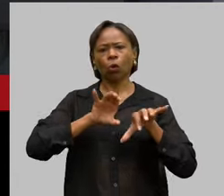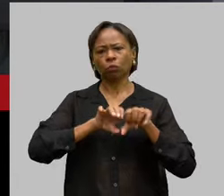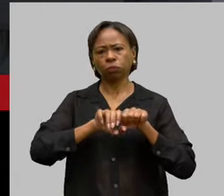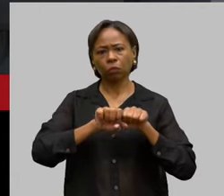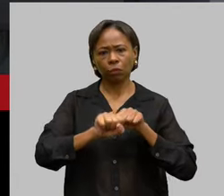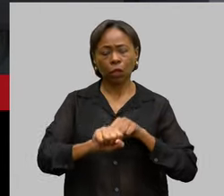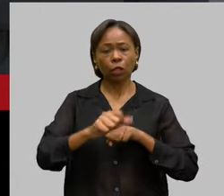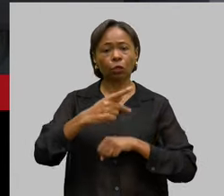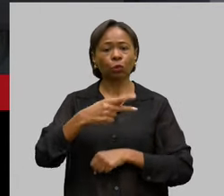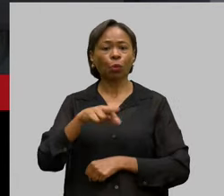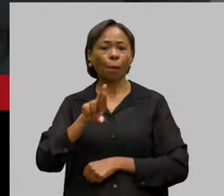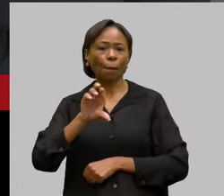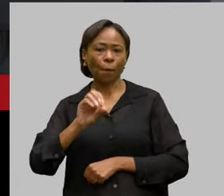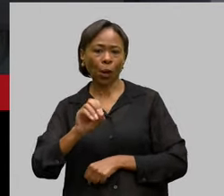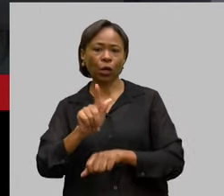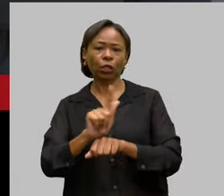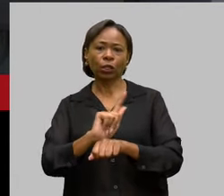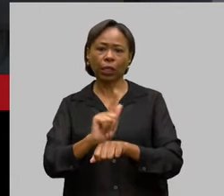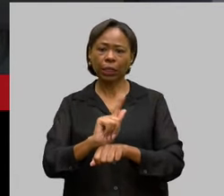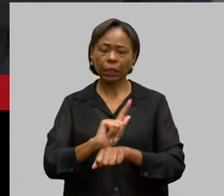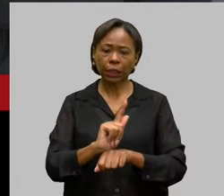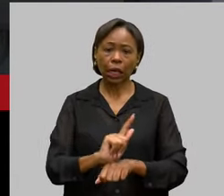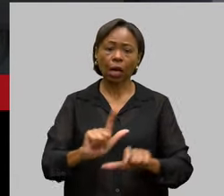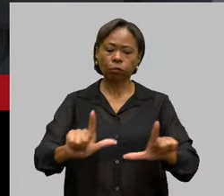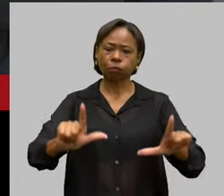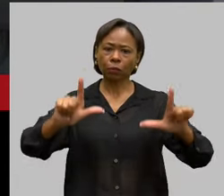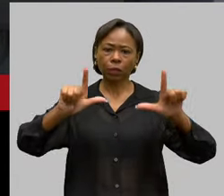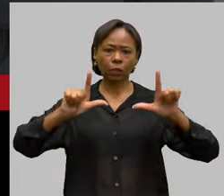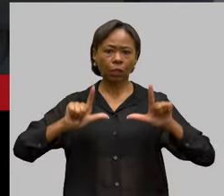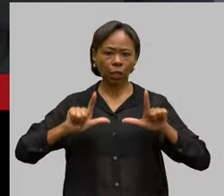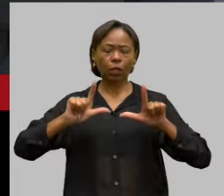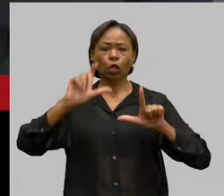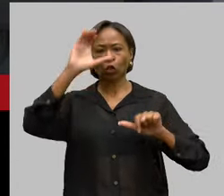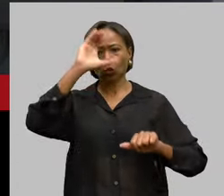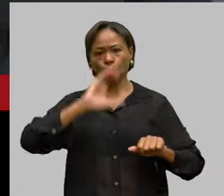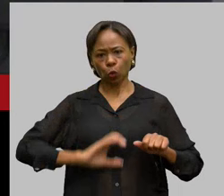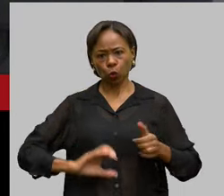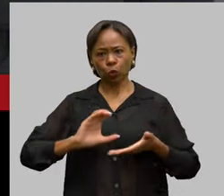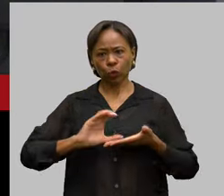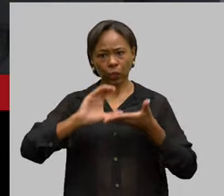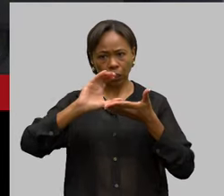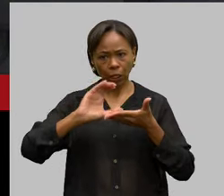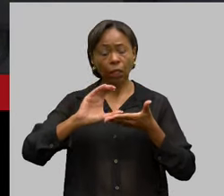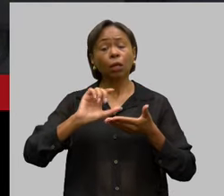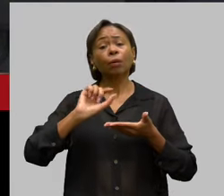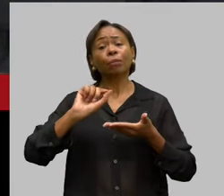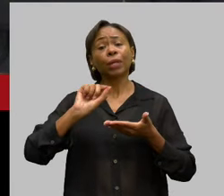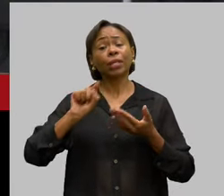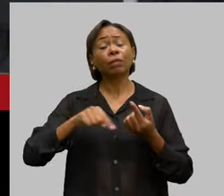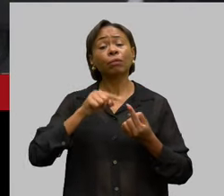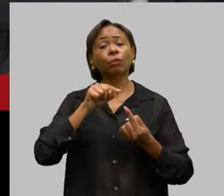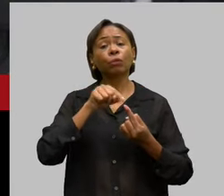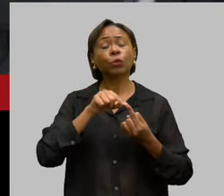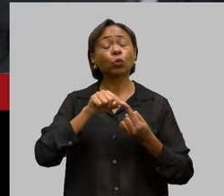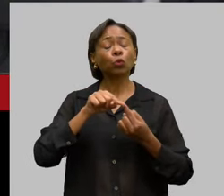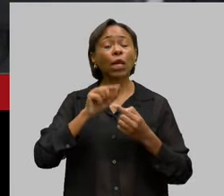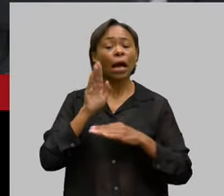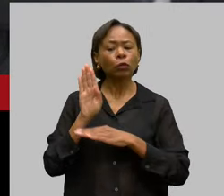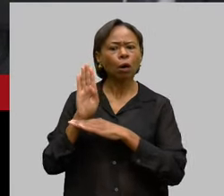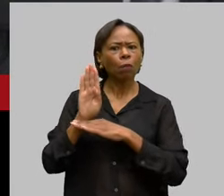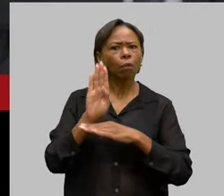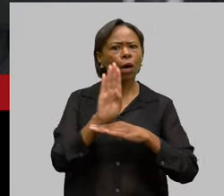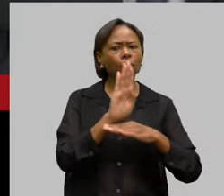da governança da questão da certificação dos conselheiros para que todo mundo saiba ajudar para que o barco fique